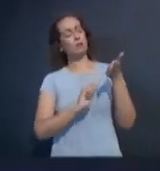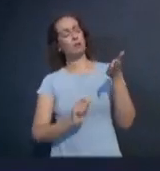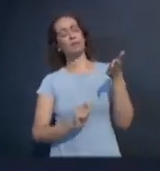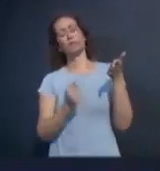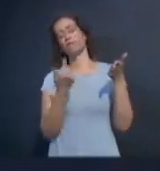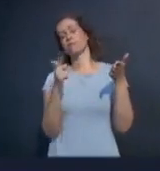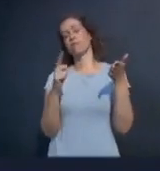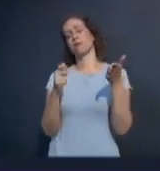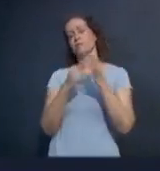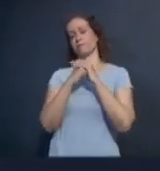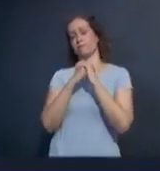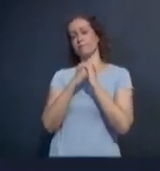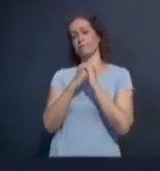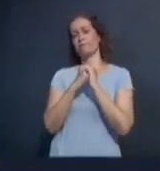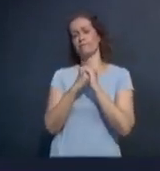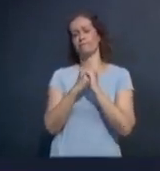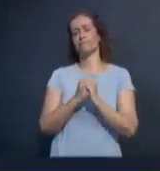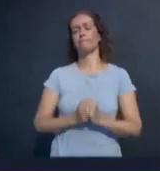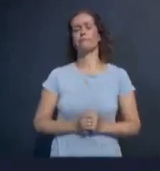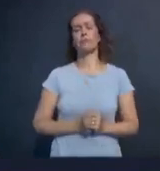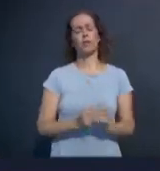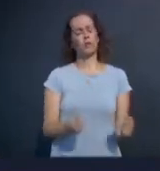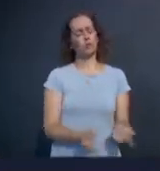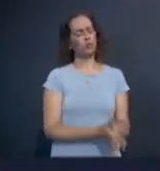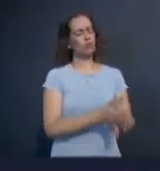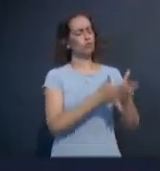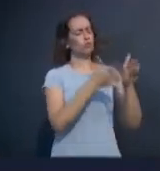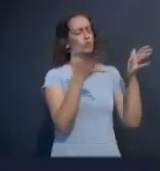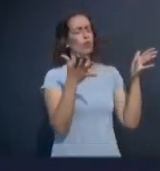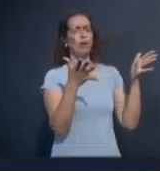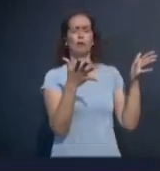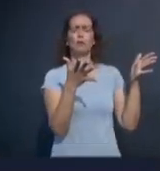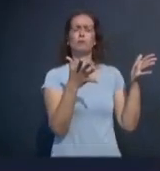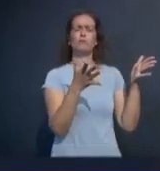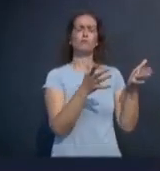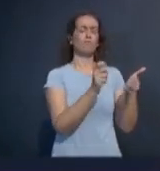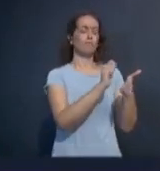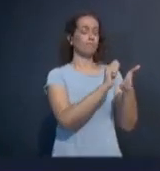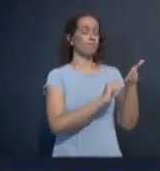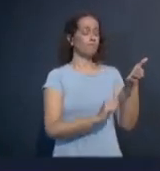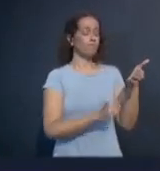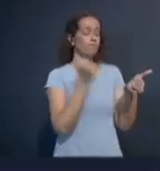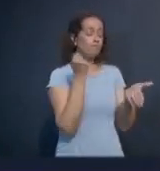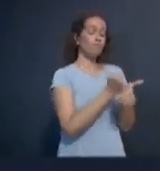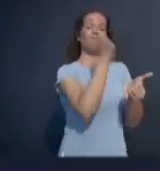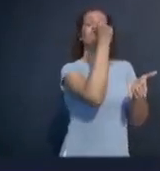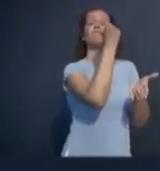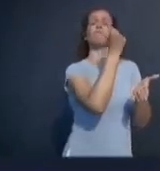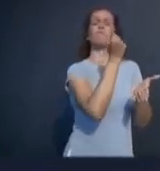livro. Estes, porém, foram registrados para que?